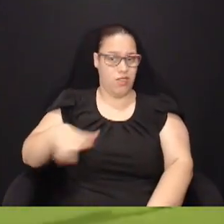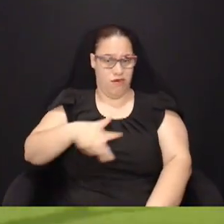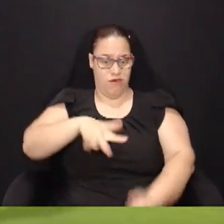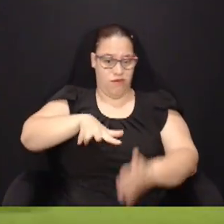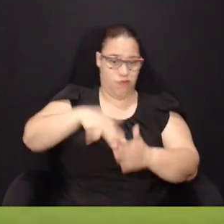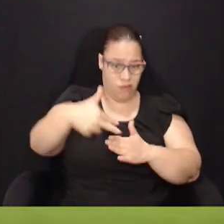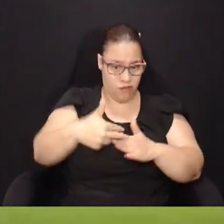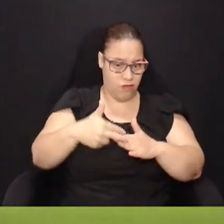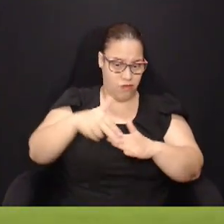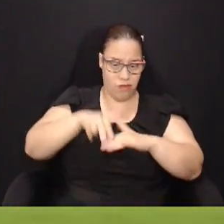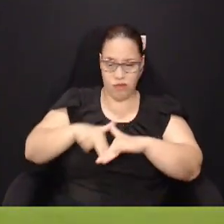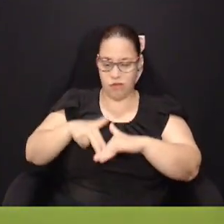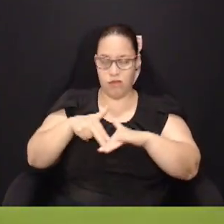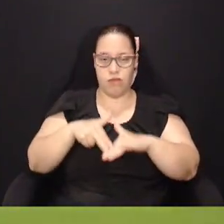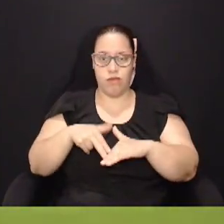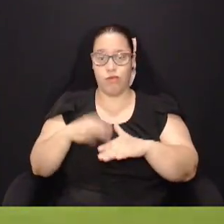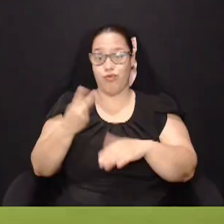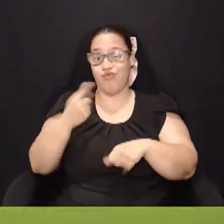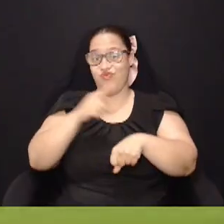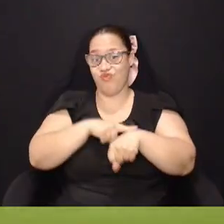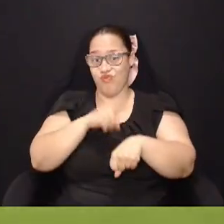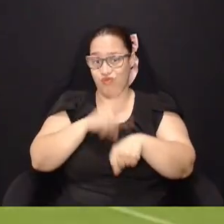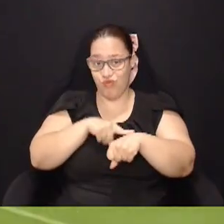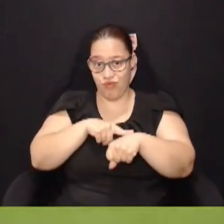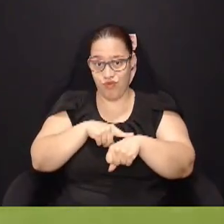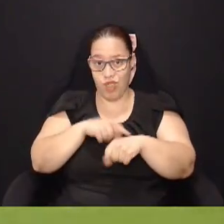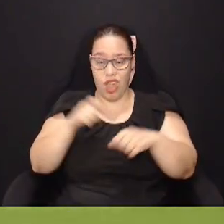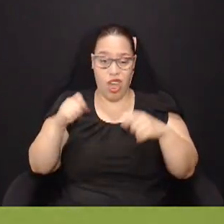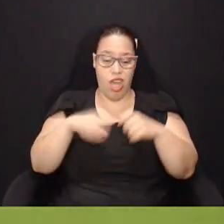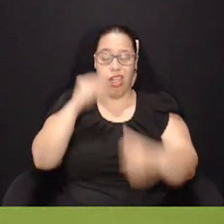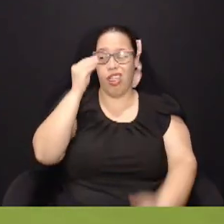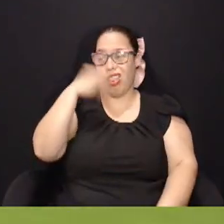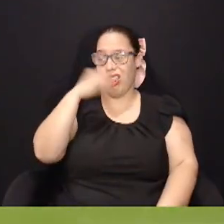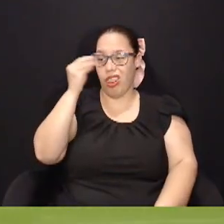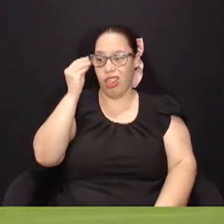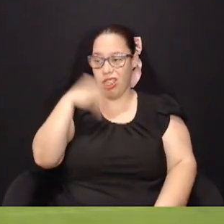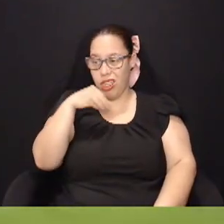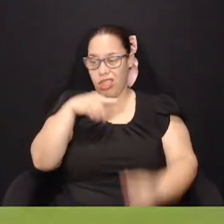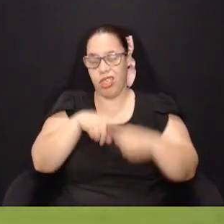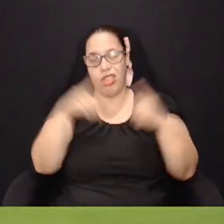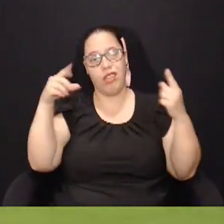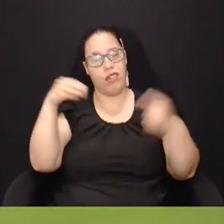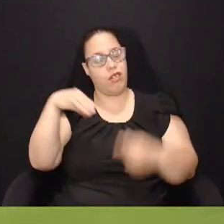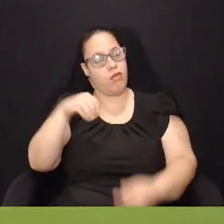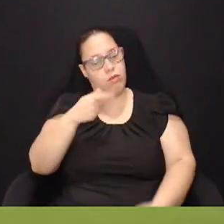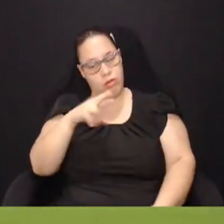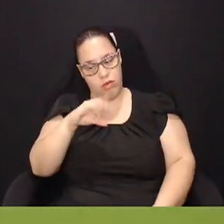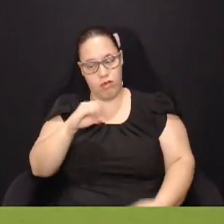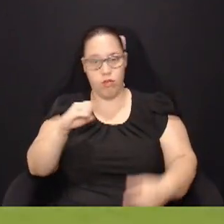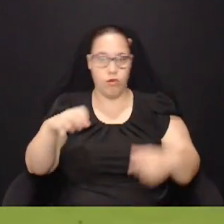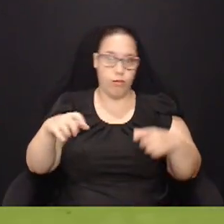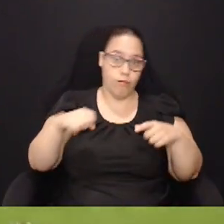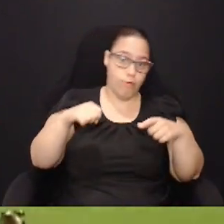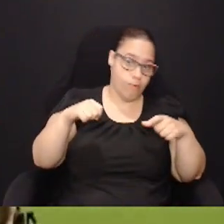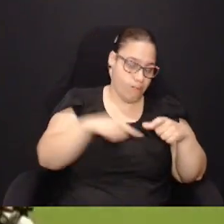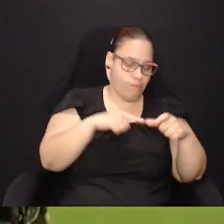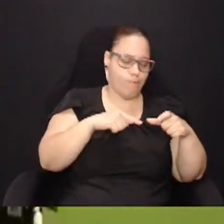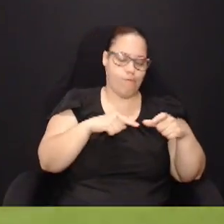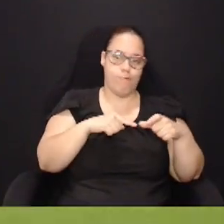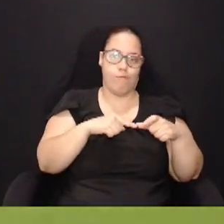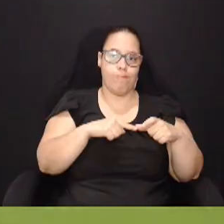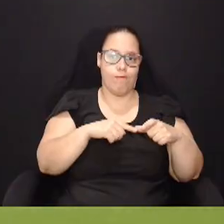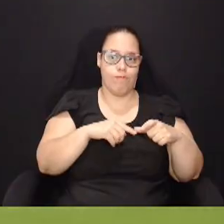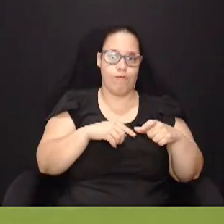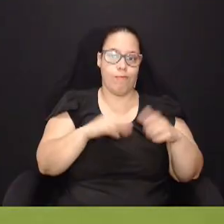segundo tempo, William Farias chutou fraco. Só que o atacante Maranhão pegou a bola no meio do caminho e cara a